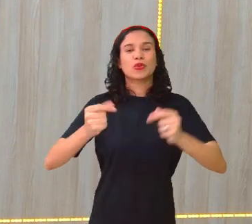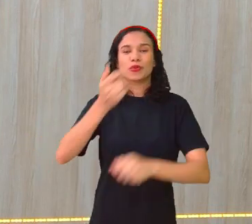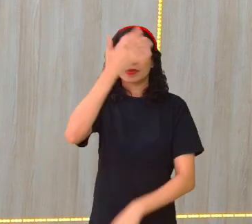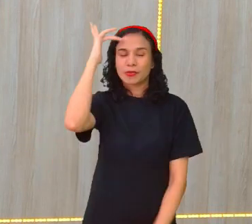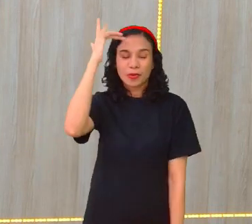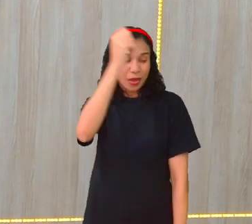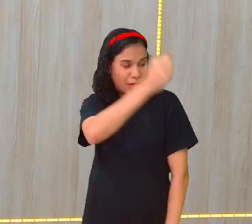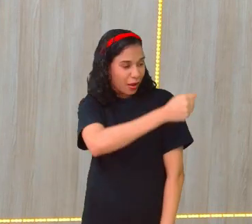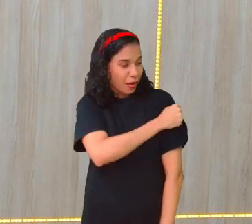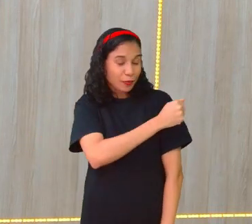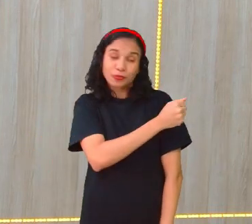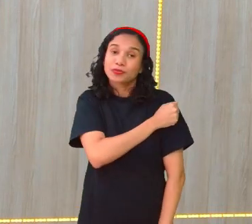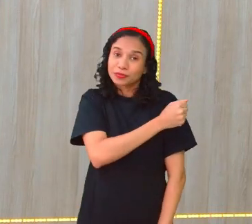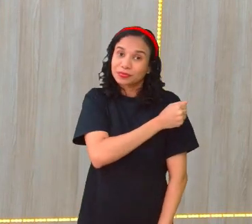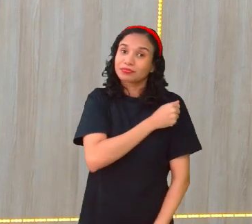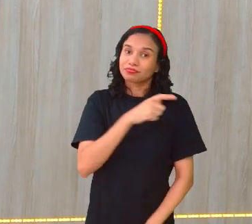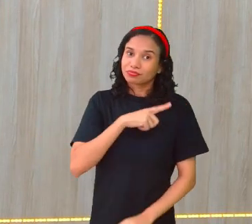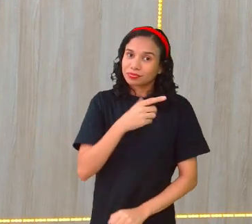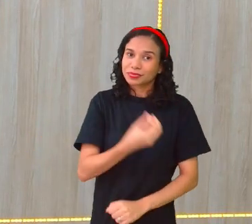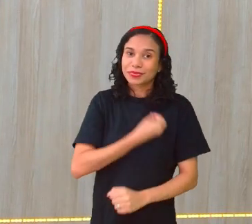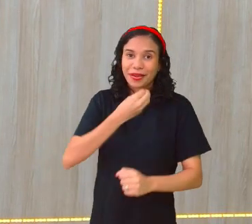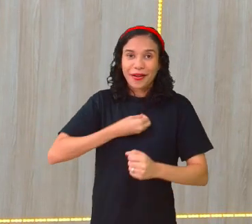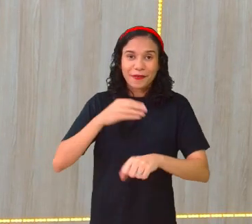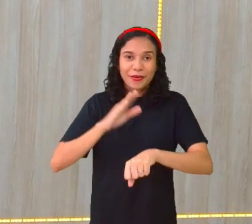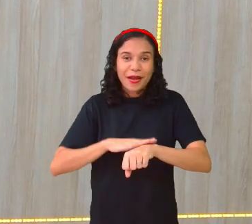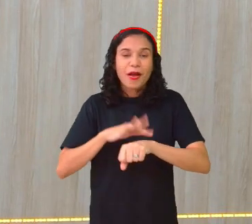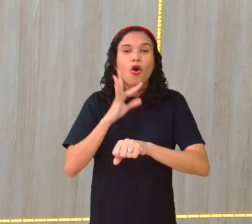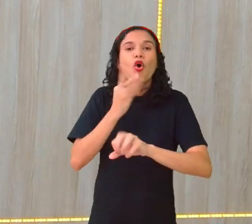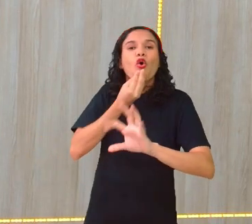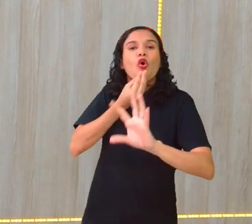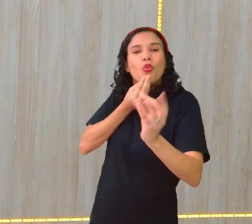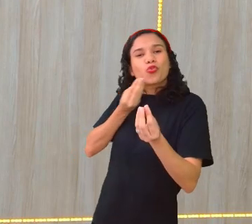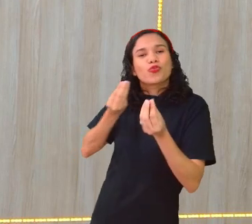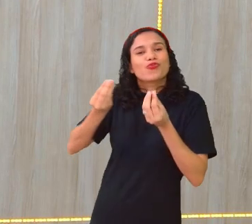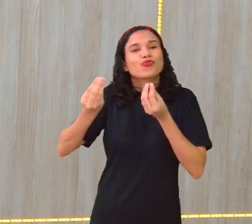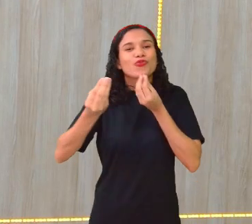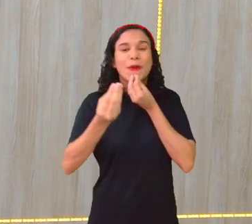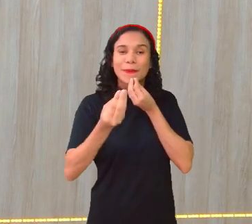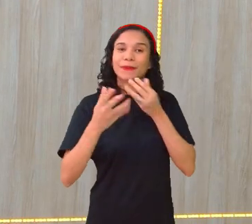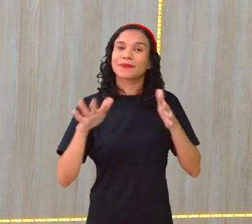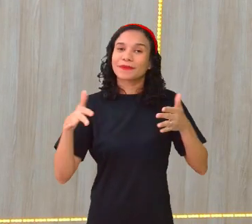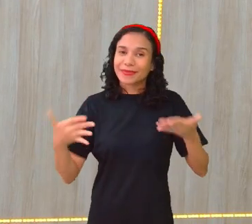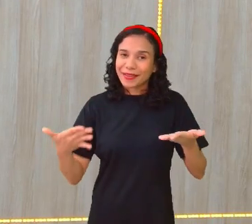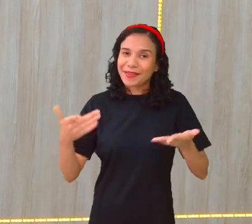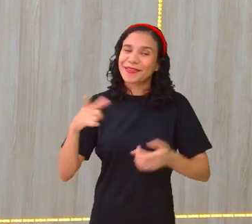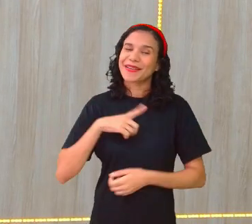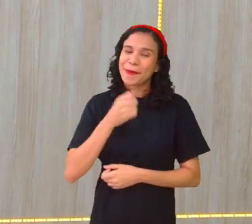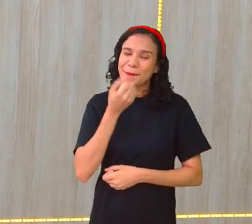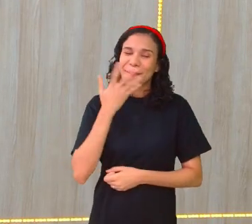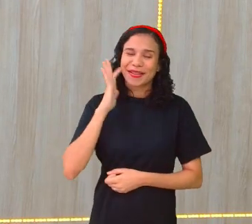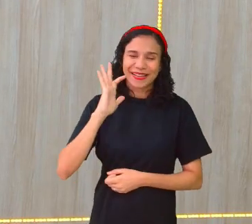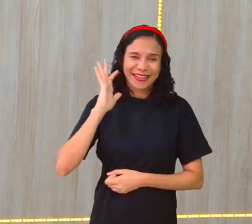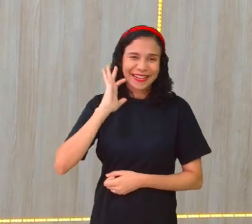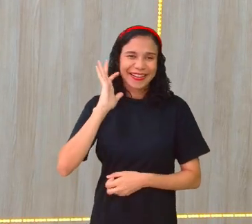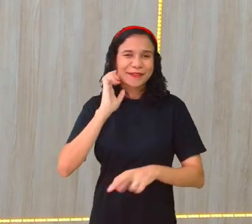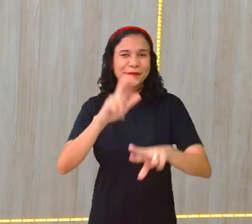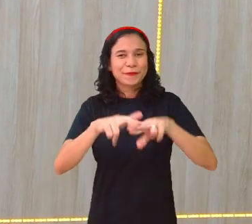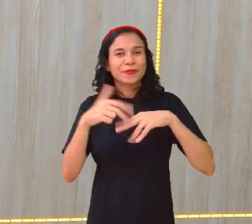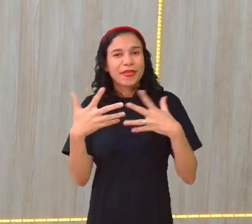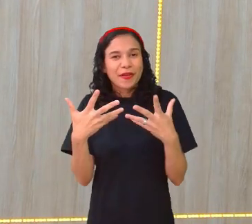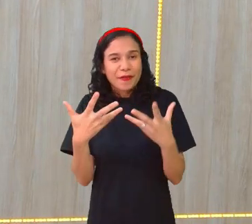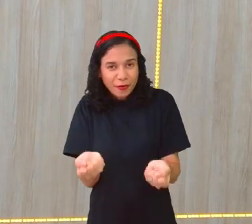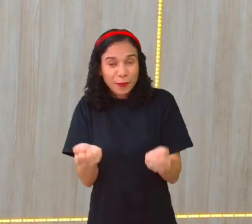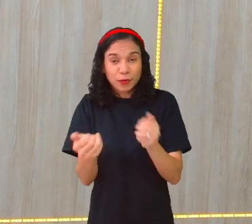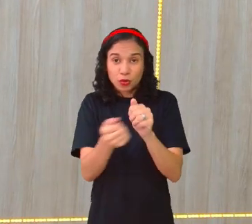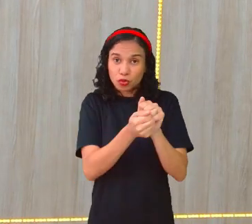mais estudantes, para todos estarmos aqui nessa troca de conhecimento. Então, vai ser bem legal. Então, vamos